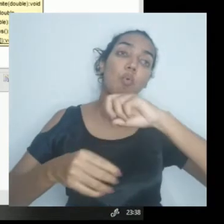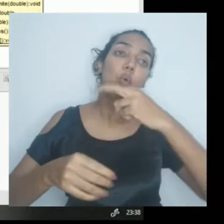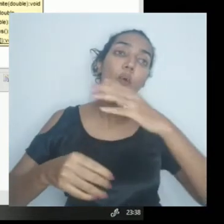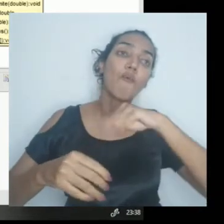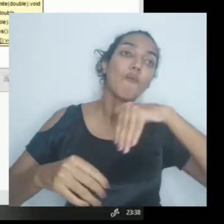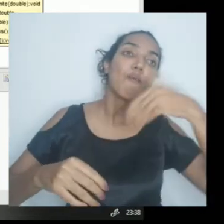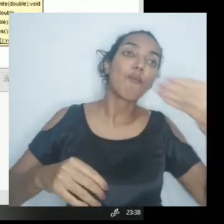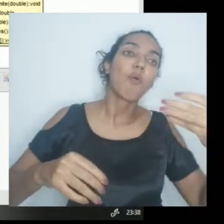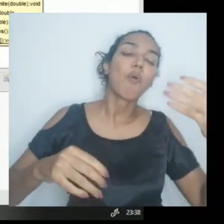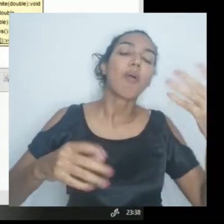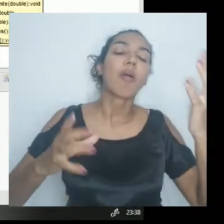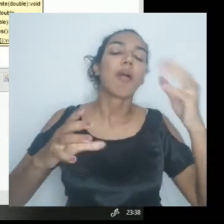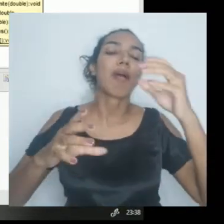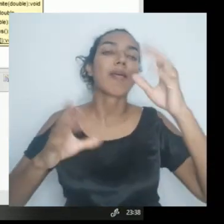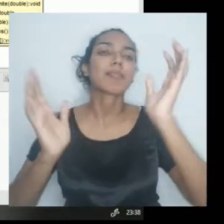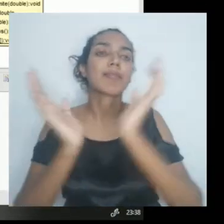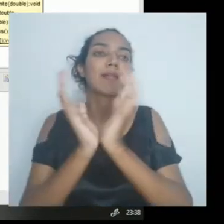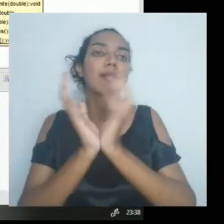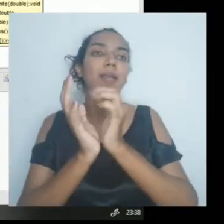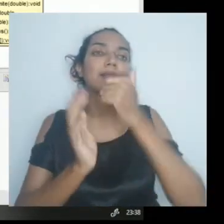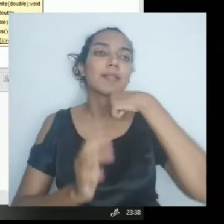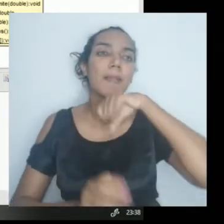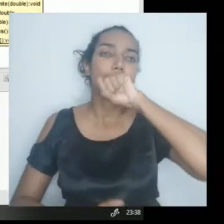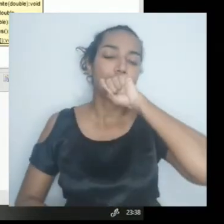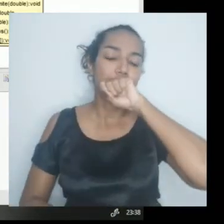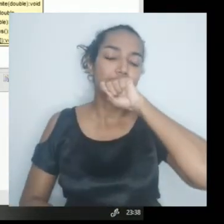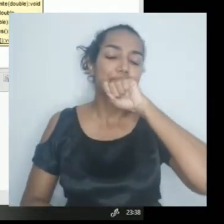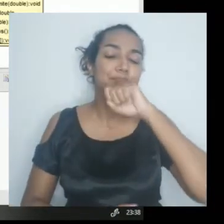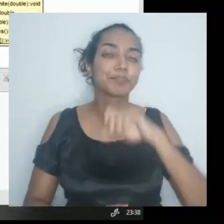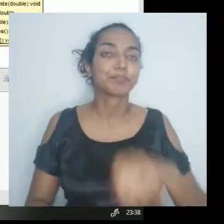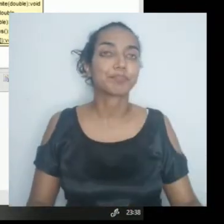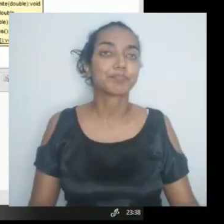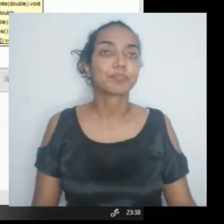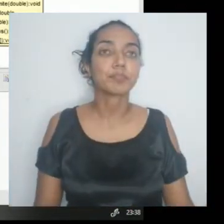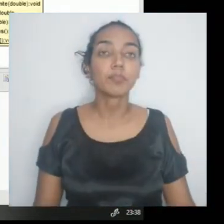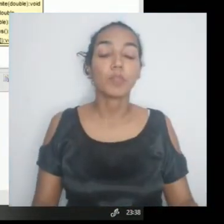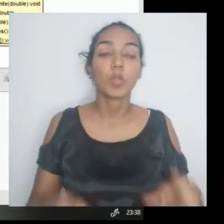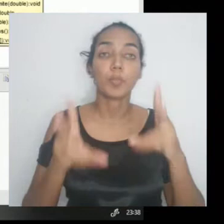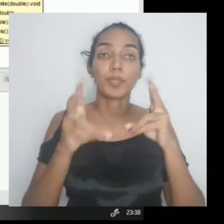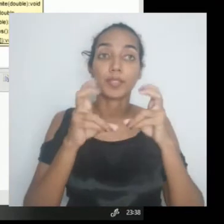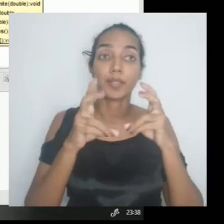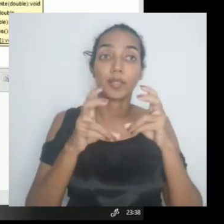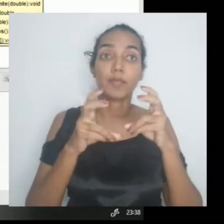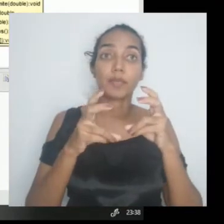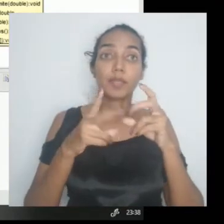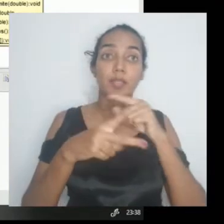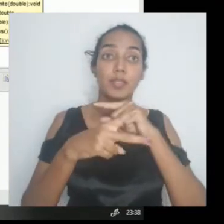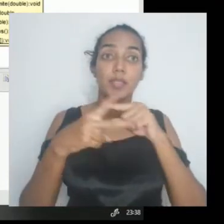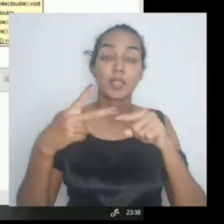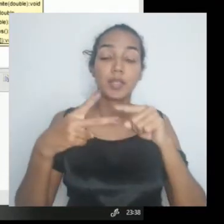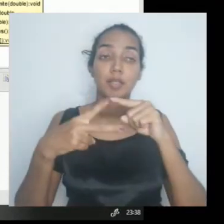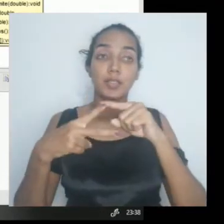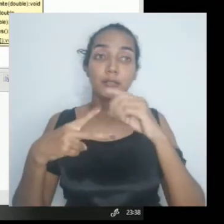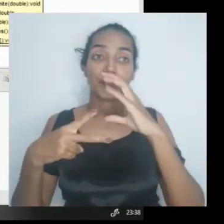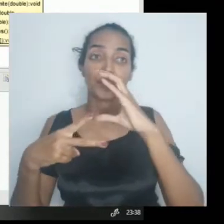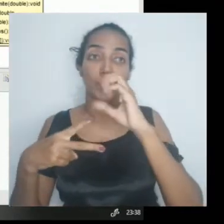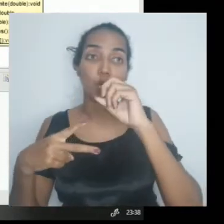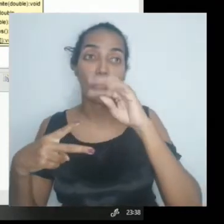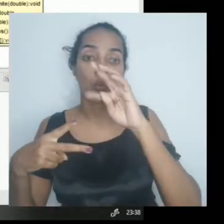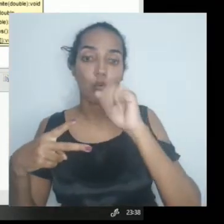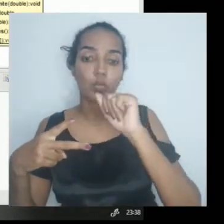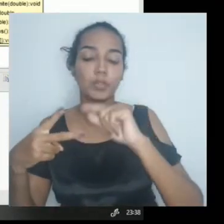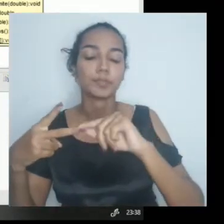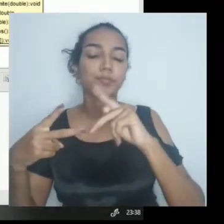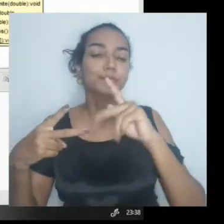classe poupança estivesse fora do pacote, e observem que ambos estão, a classe conta e poupança estão aqui no mesmo pacote,